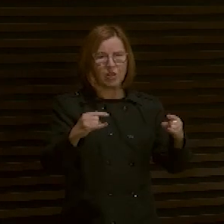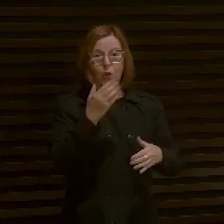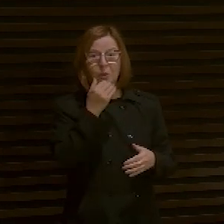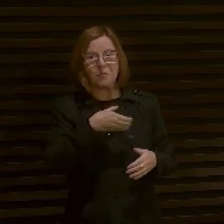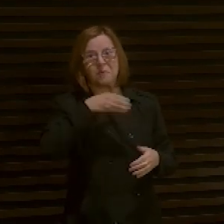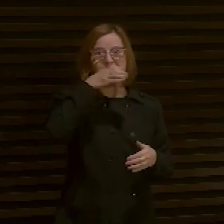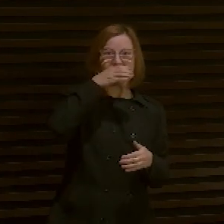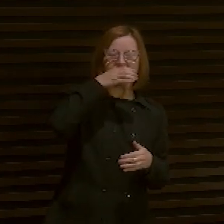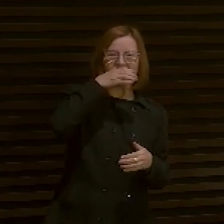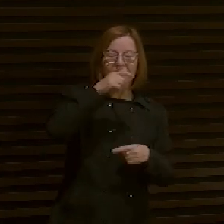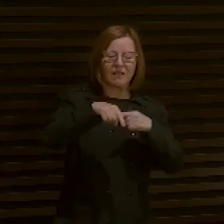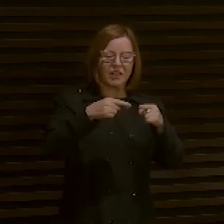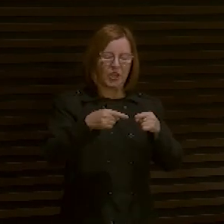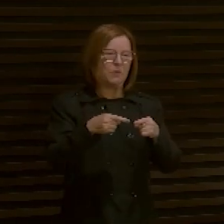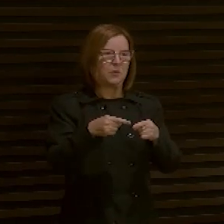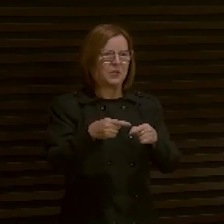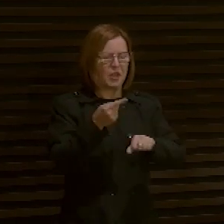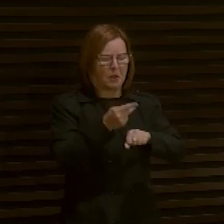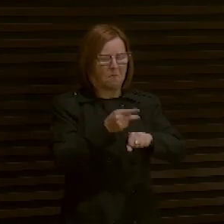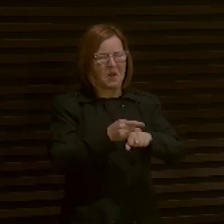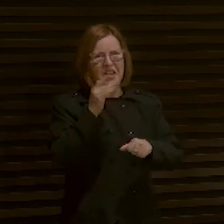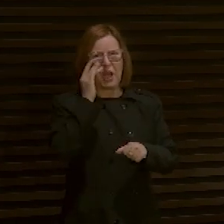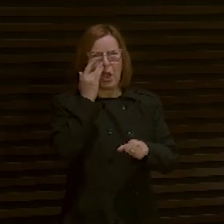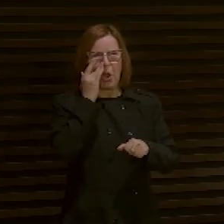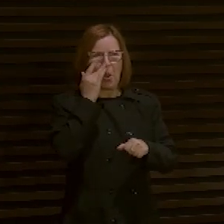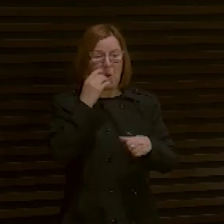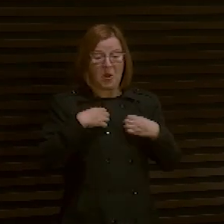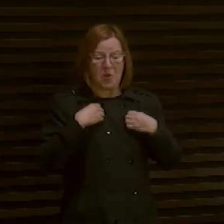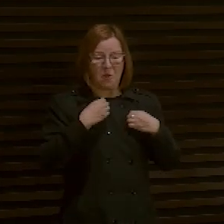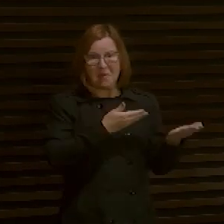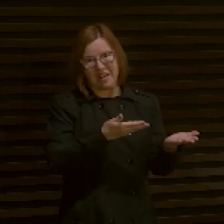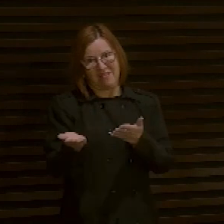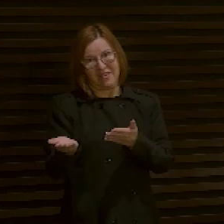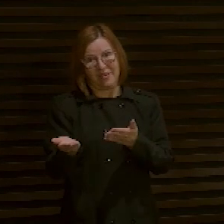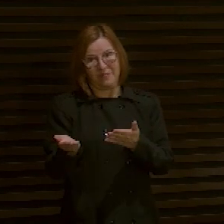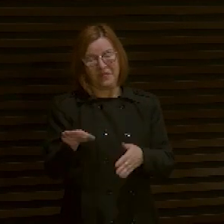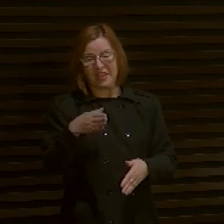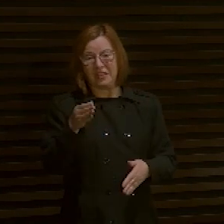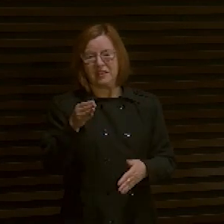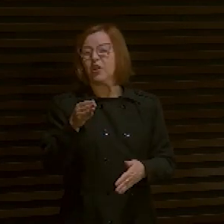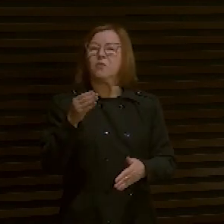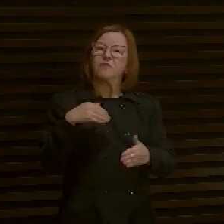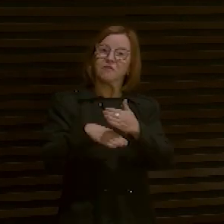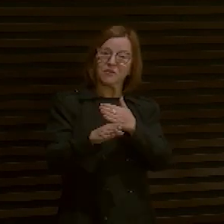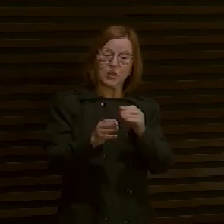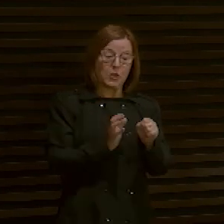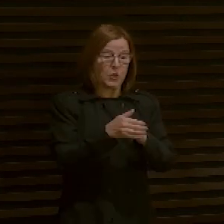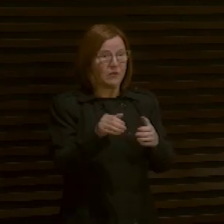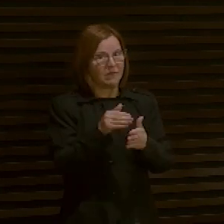e beberam, depois levaram dali prata, ouro e roupas. Então se foram e esconderam